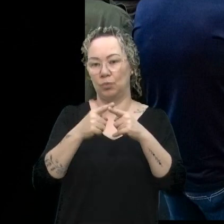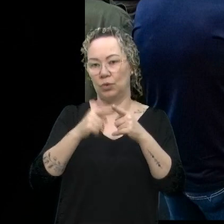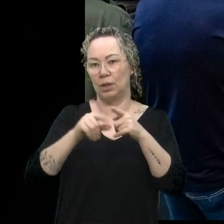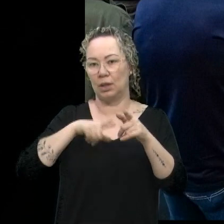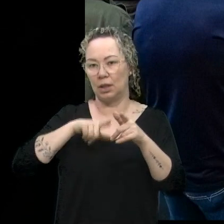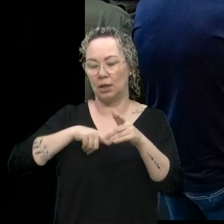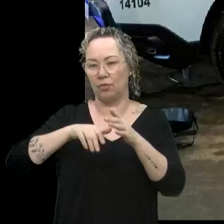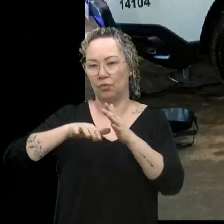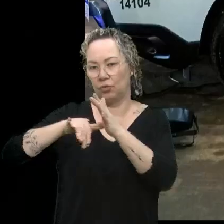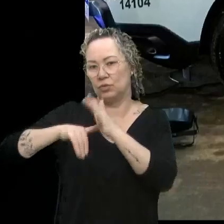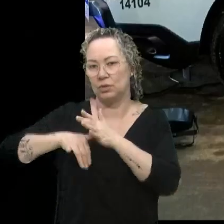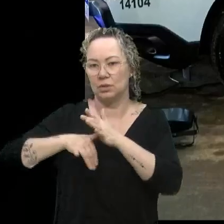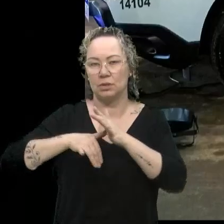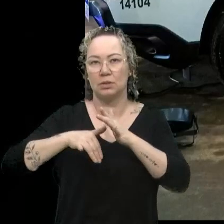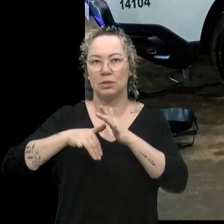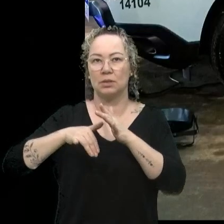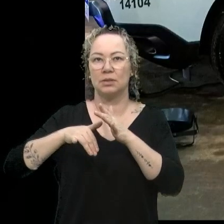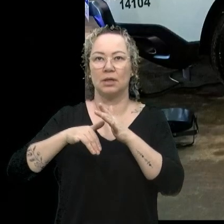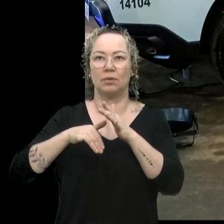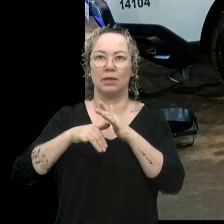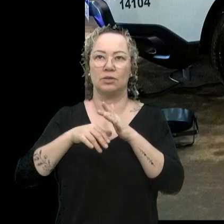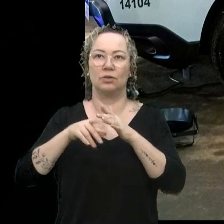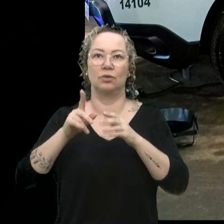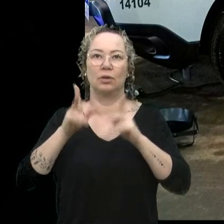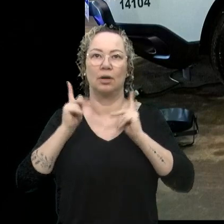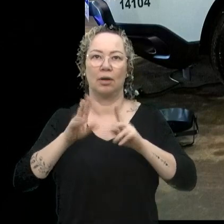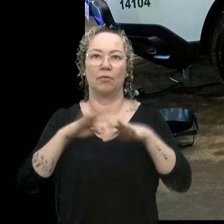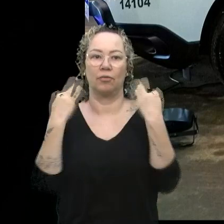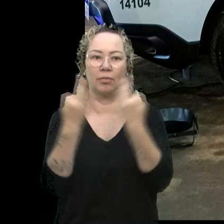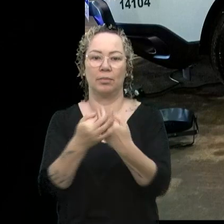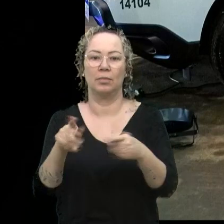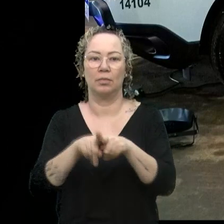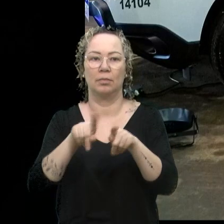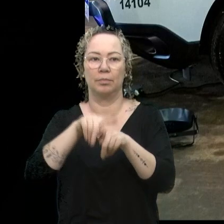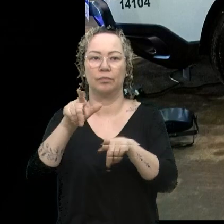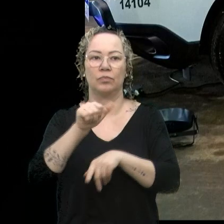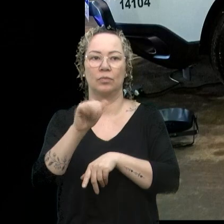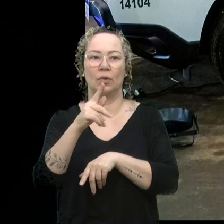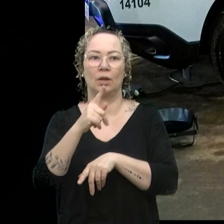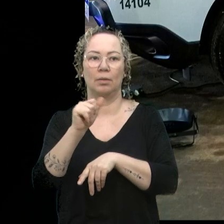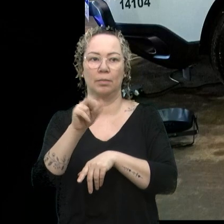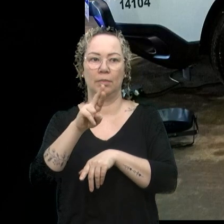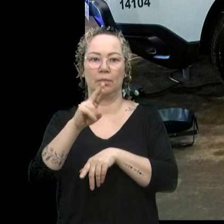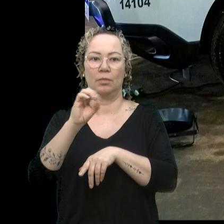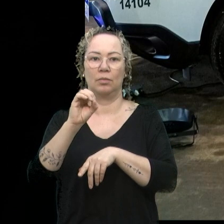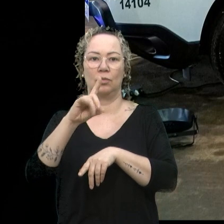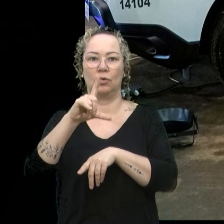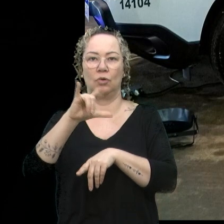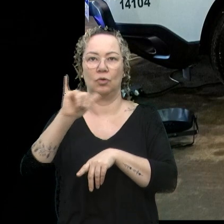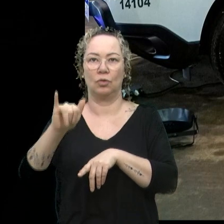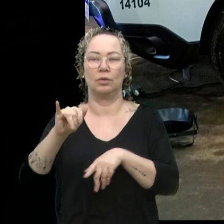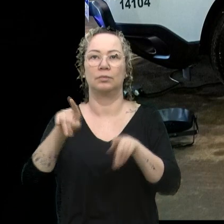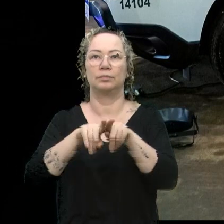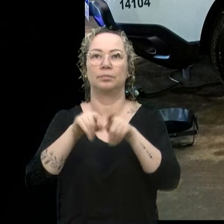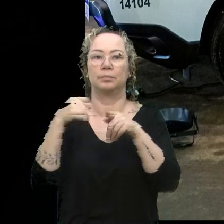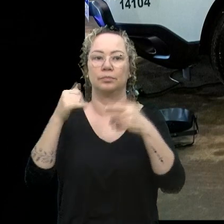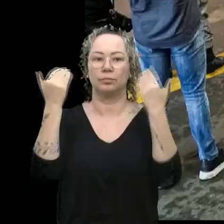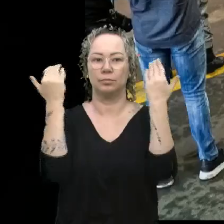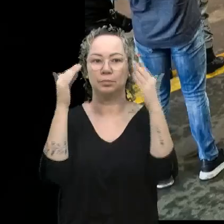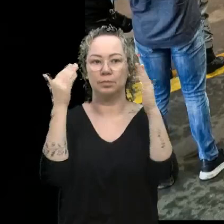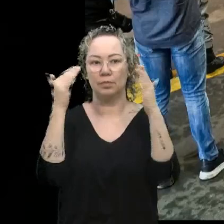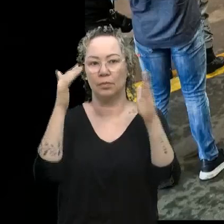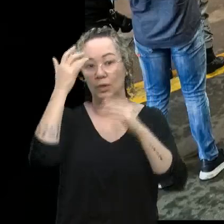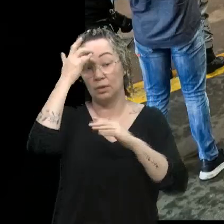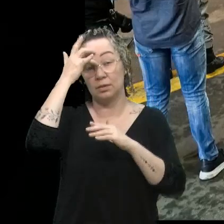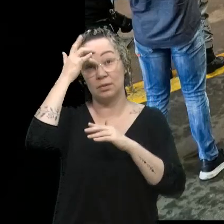que a família Zapparoli, inclusive, estava presente ontem nesse lançamento e ficaram muito gratos. E aqui parabenizar, e nós vamos ter um